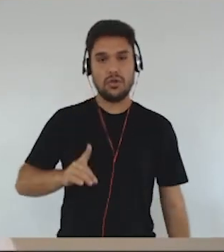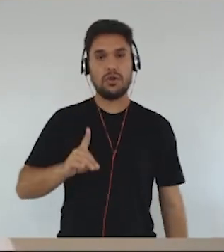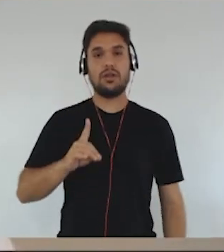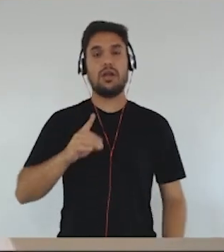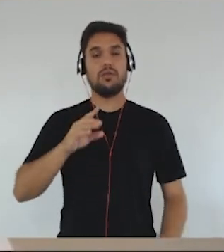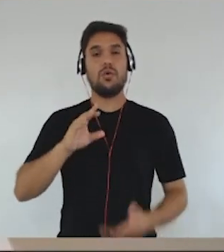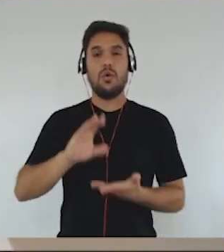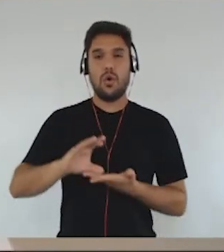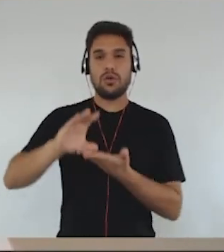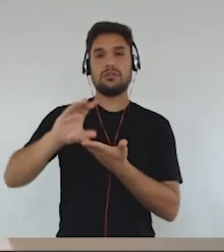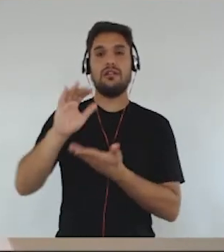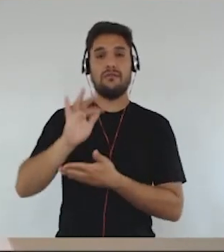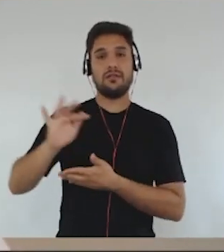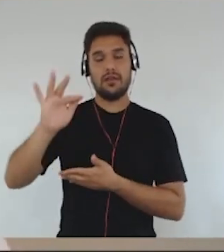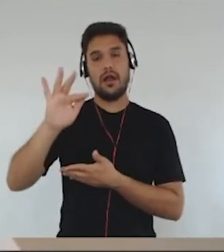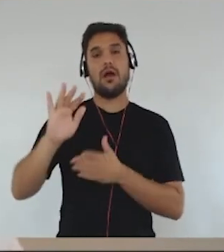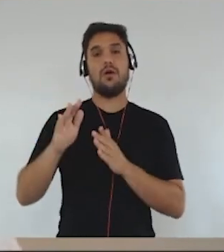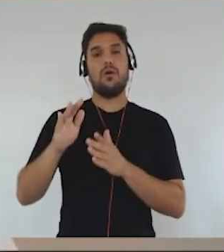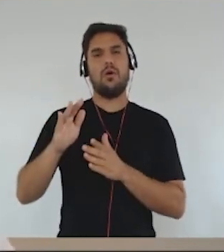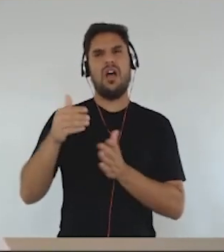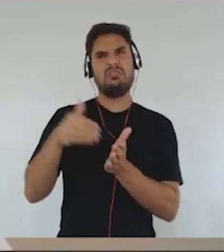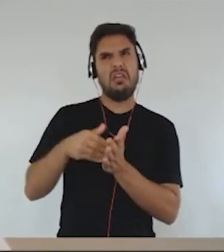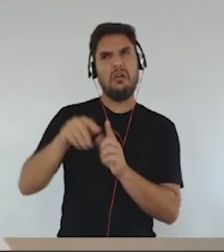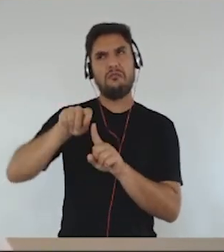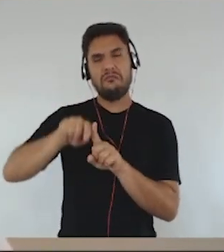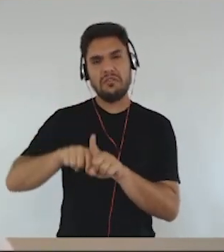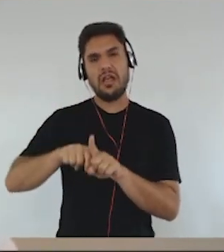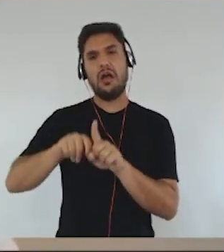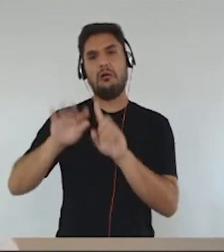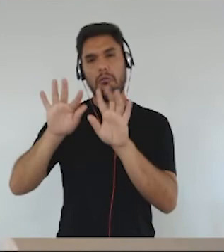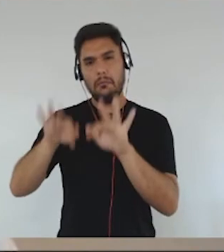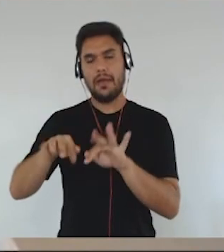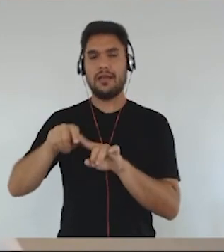Federal, ainda até o final do mês de agosto, ela está sob consulta